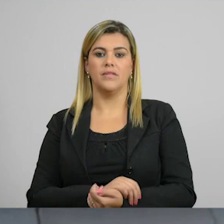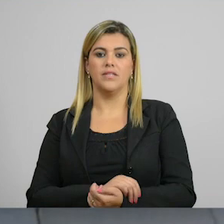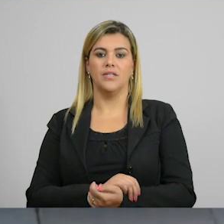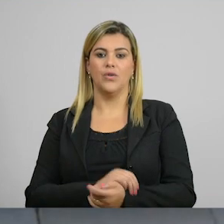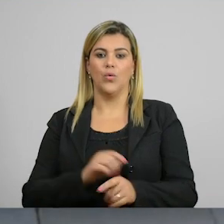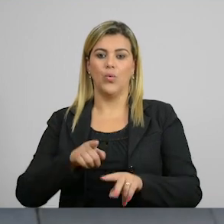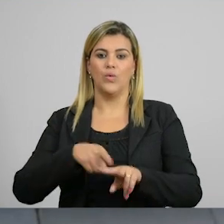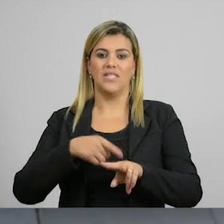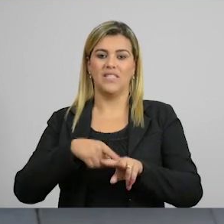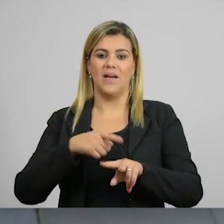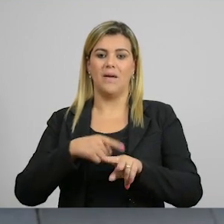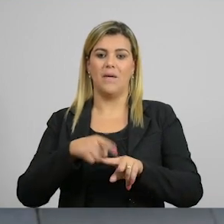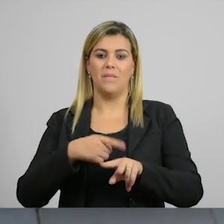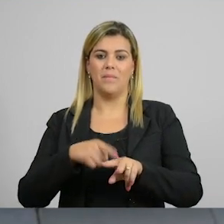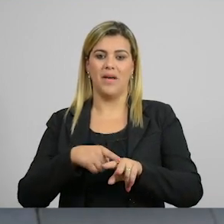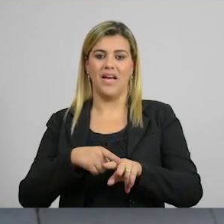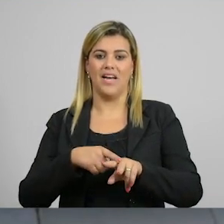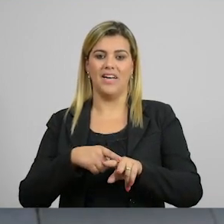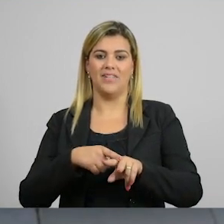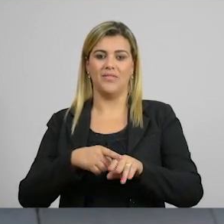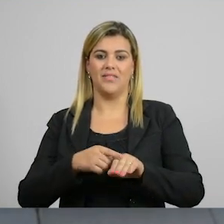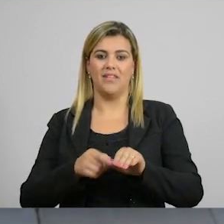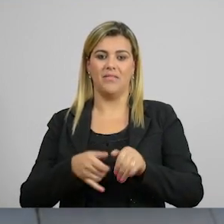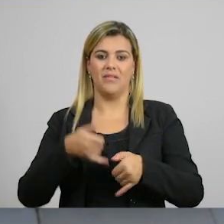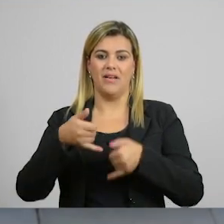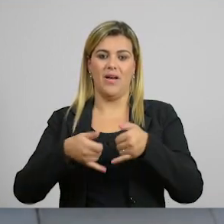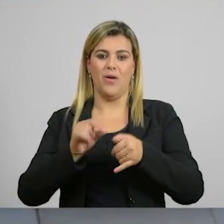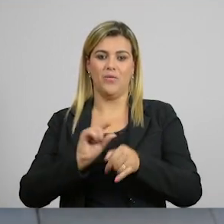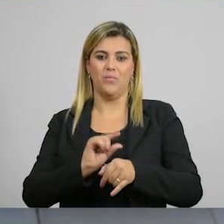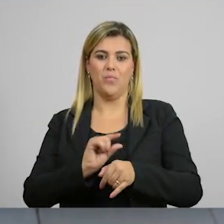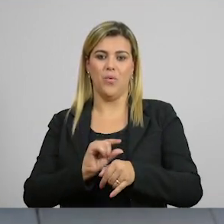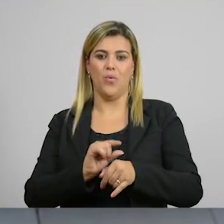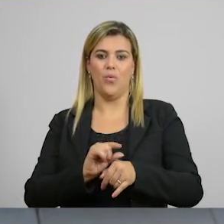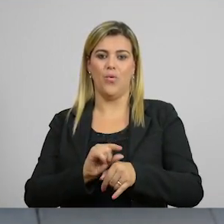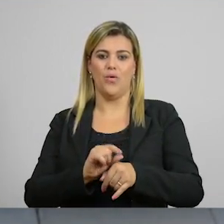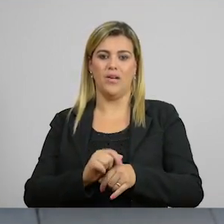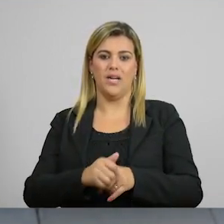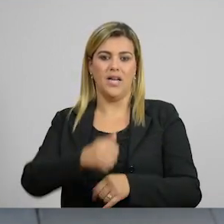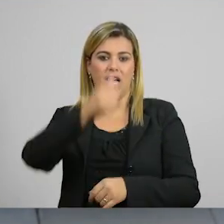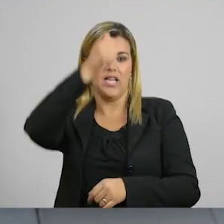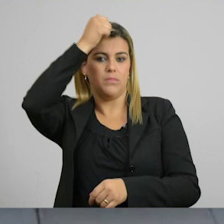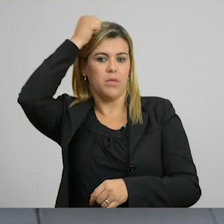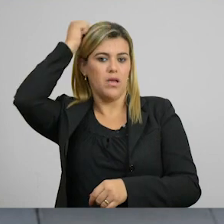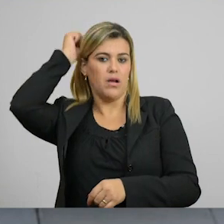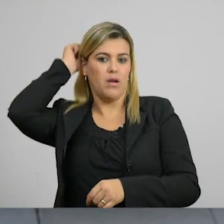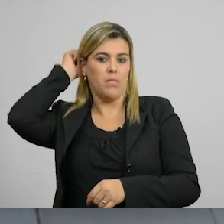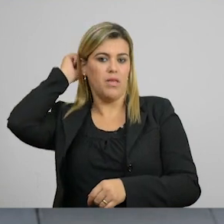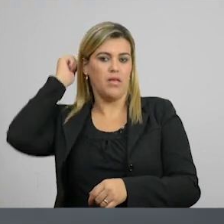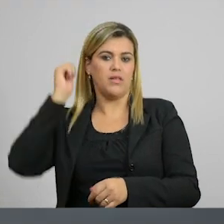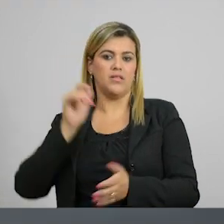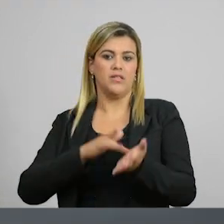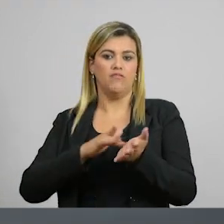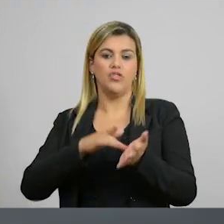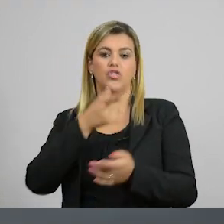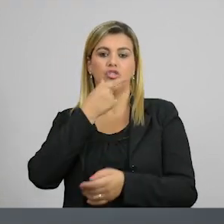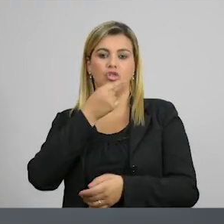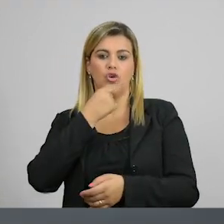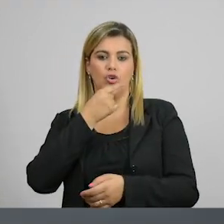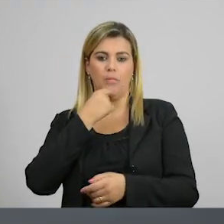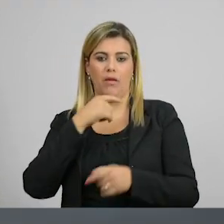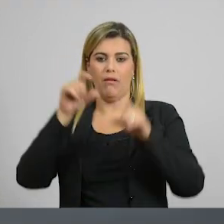aumentei por dentro do sapato uma sola para ficar mais alta, raspei a cabeça,